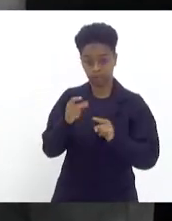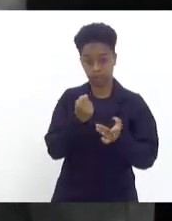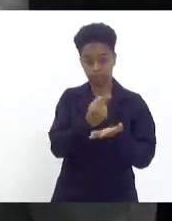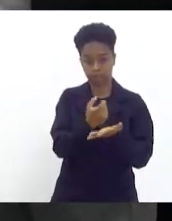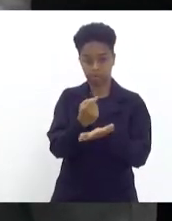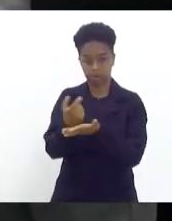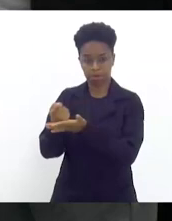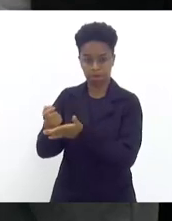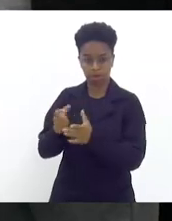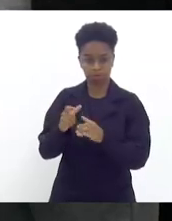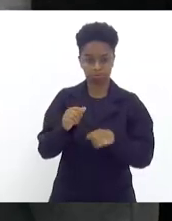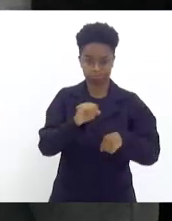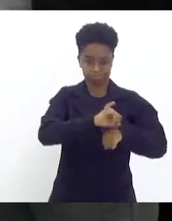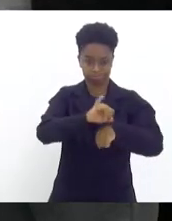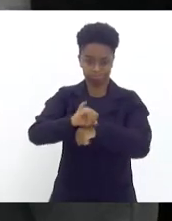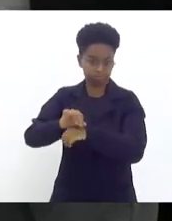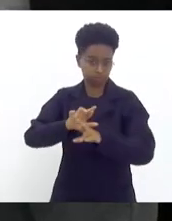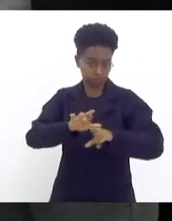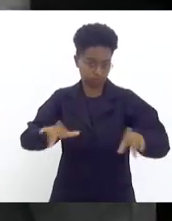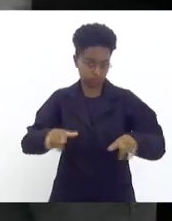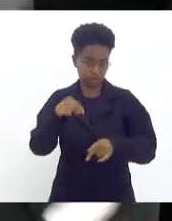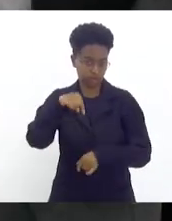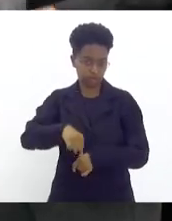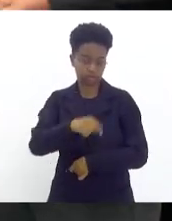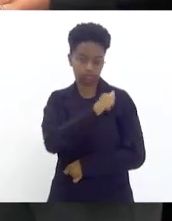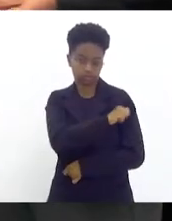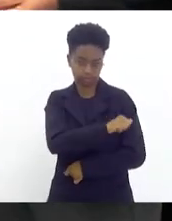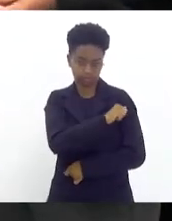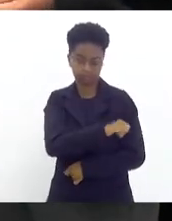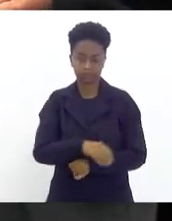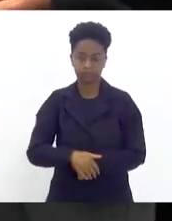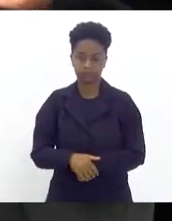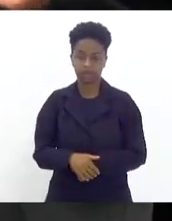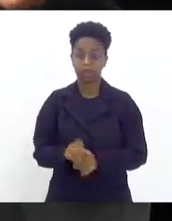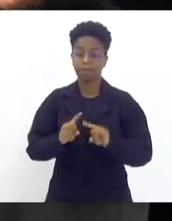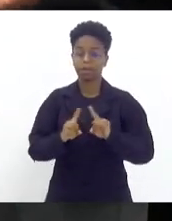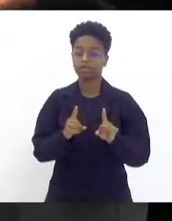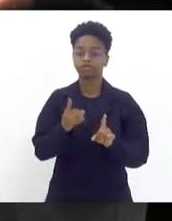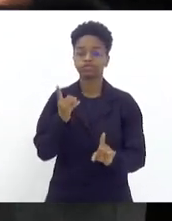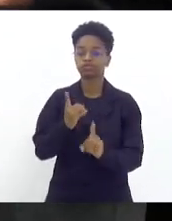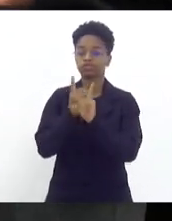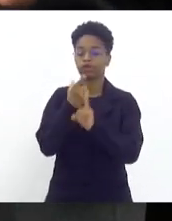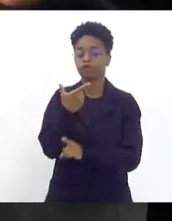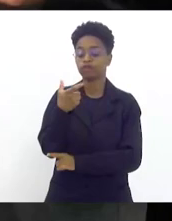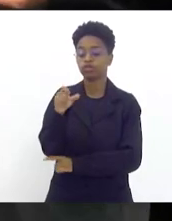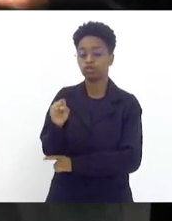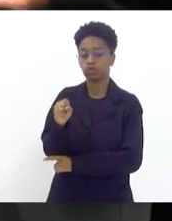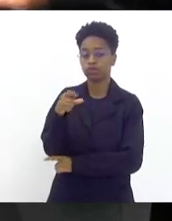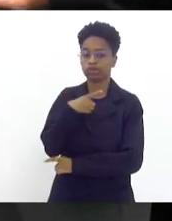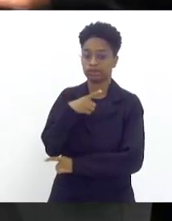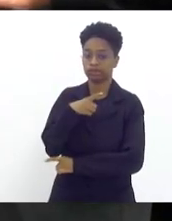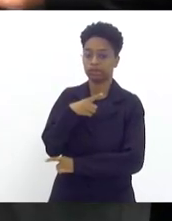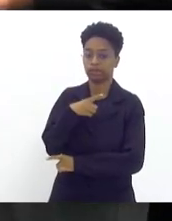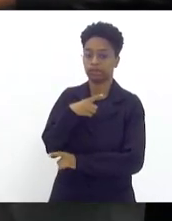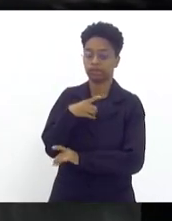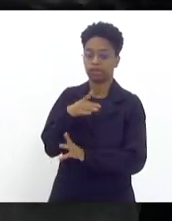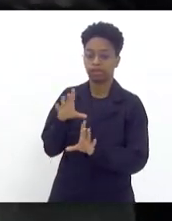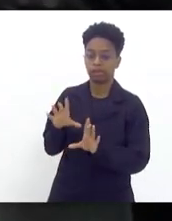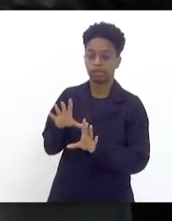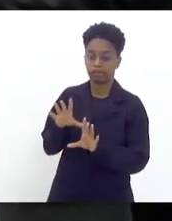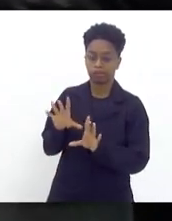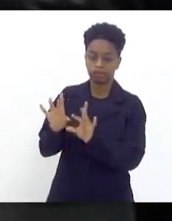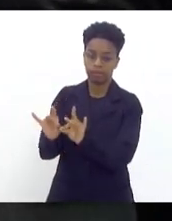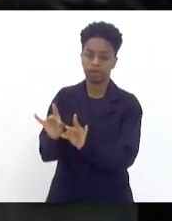diversos pontos diferentes do nosso estado e dessas trintas amostras de águas 28 contaminadas Tais quais